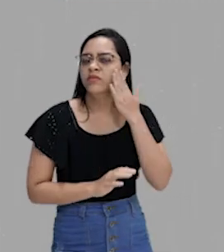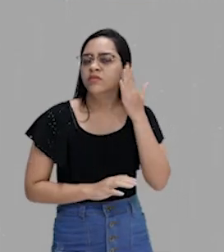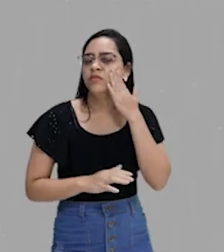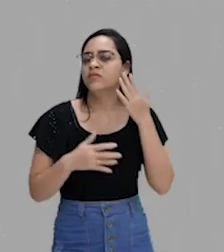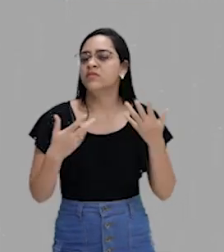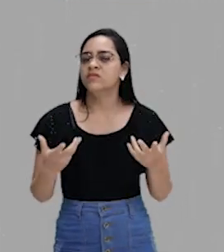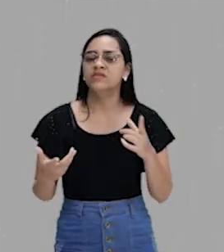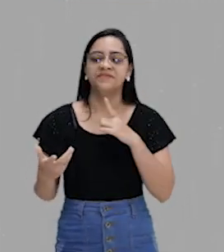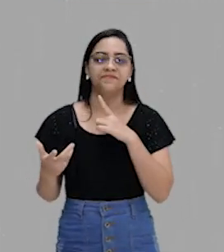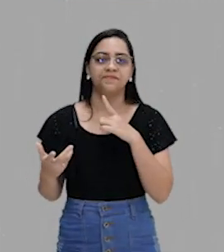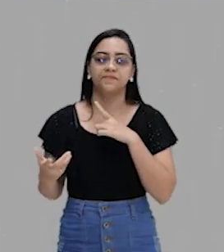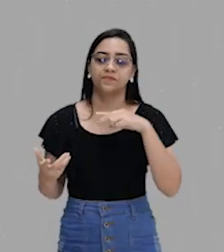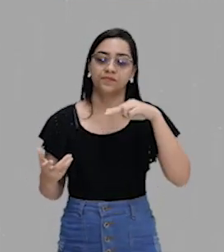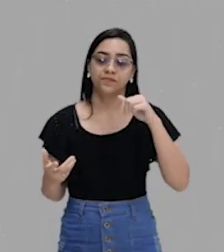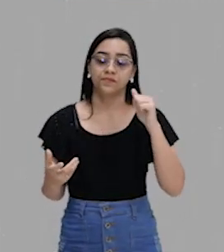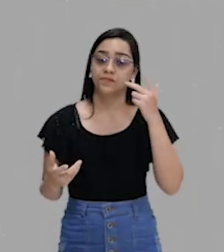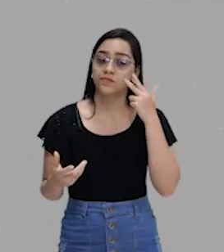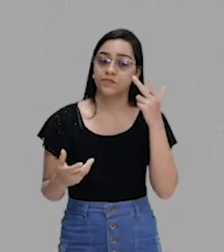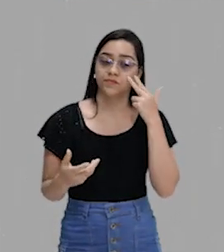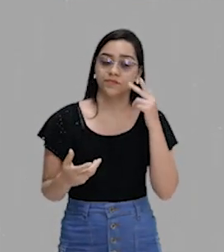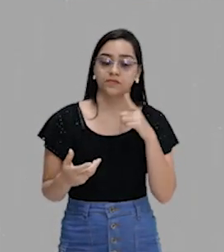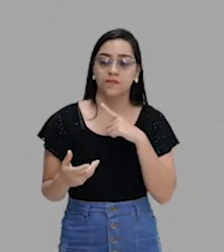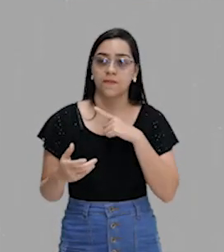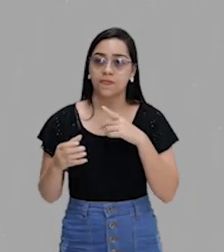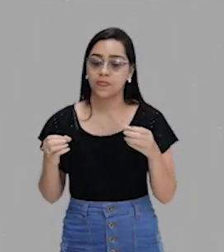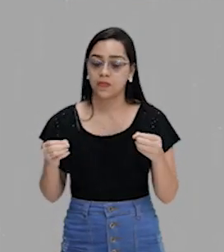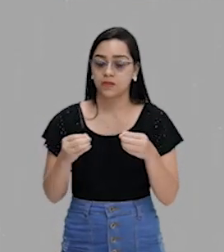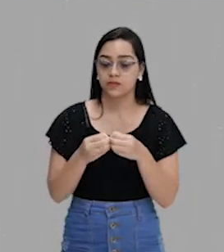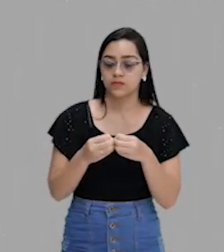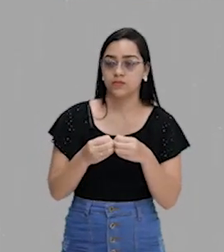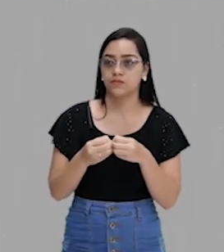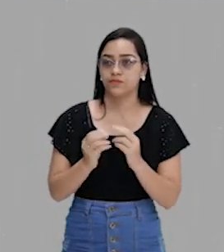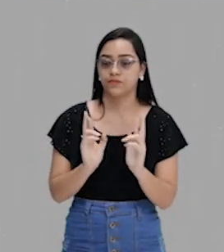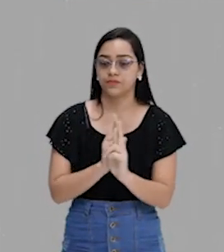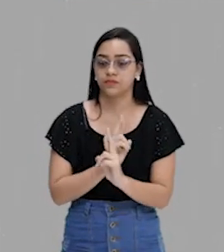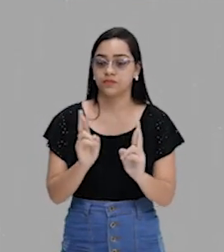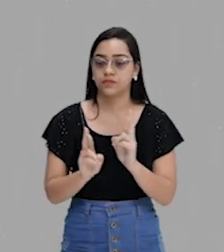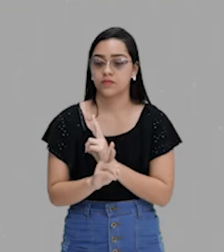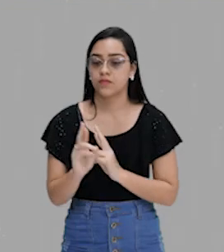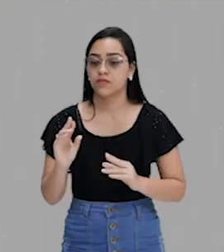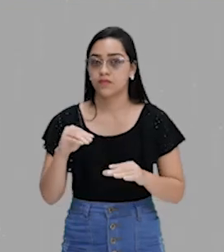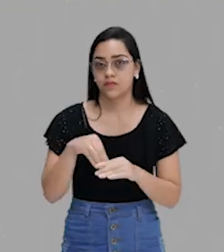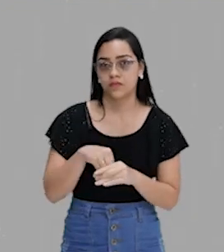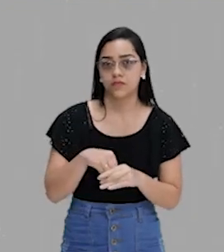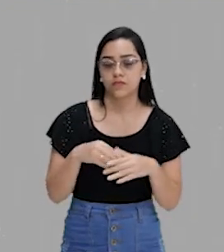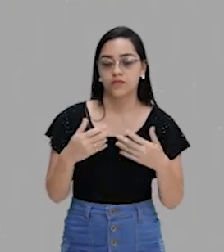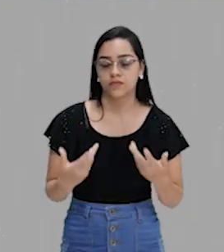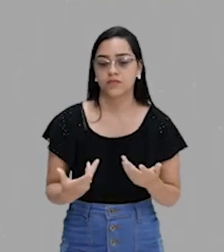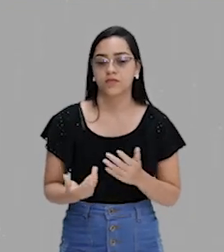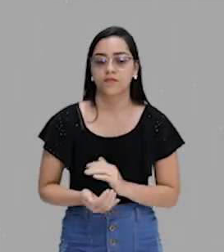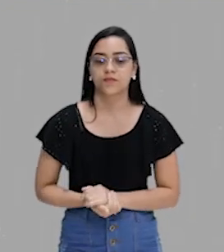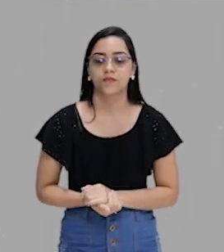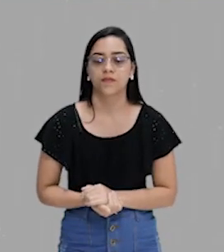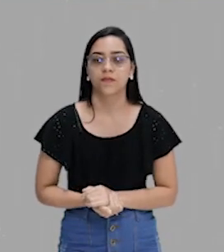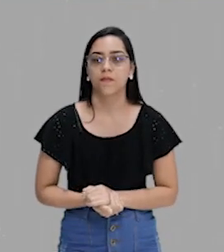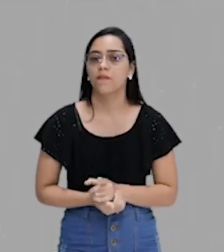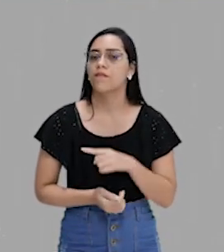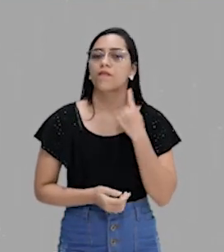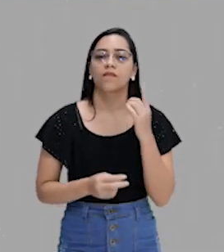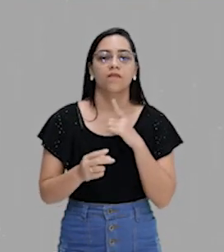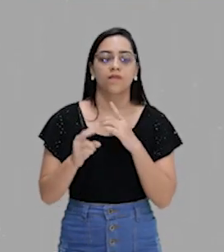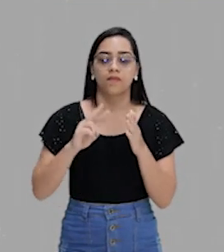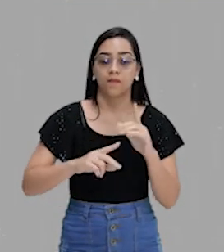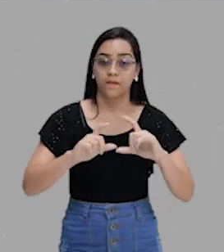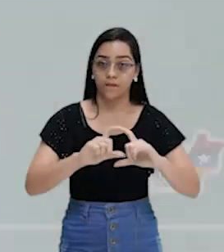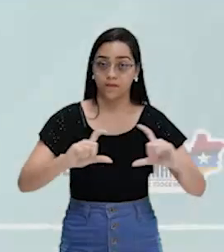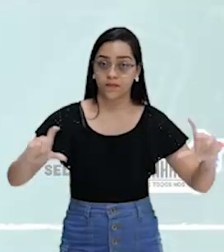Então, o naturalismo está bem intrínseco, está paralelo, está dentro do realismo, vamos dizer assim. O que nós temos aí? Ó?